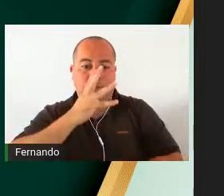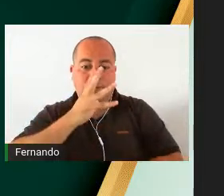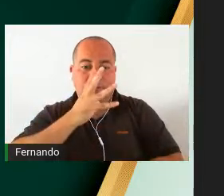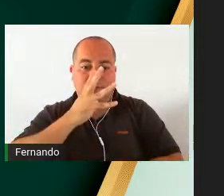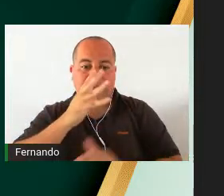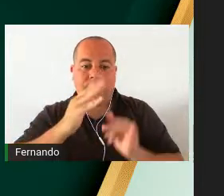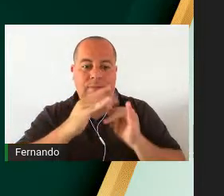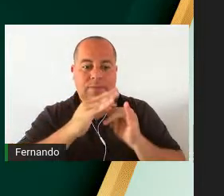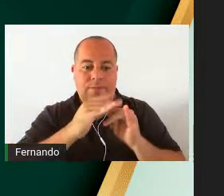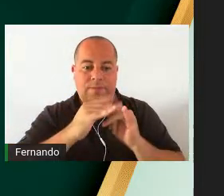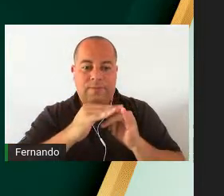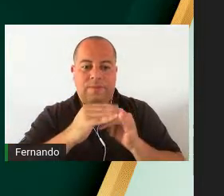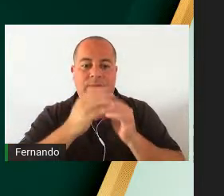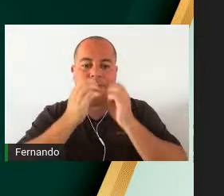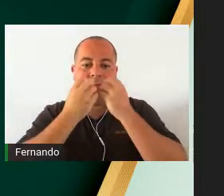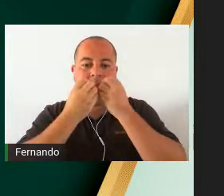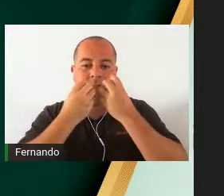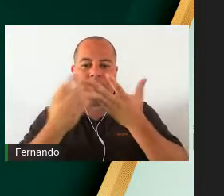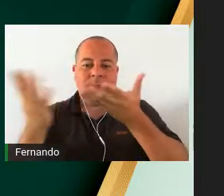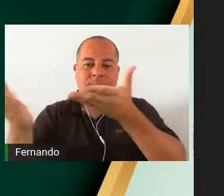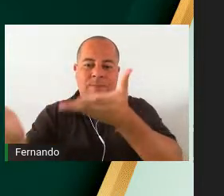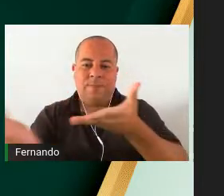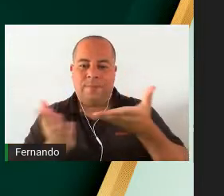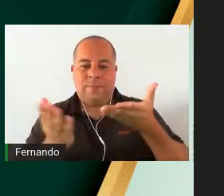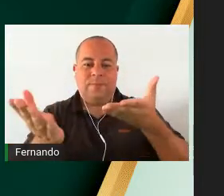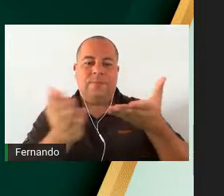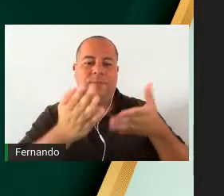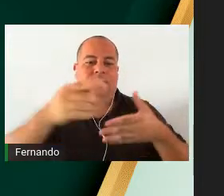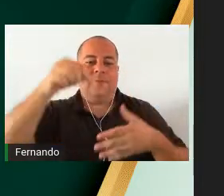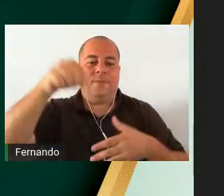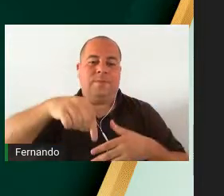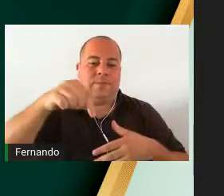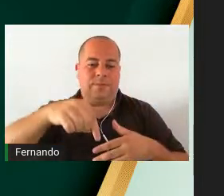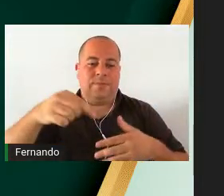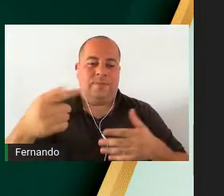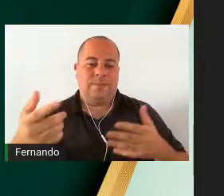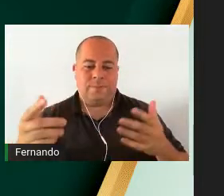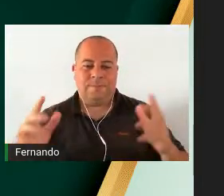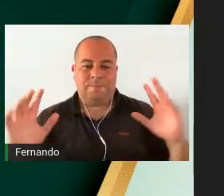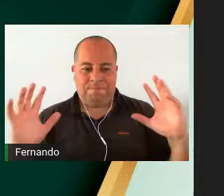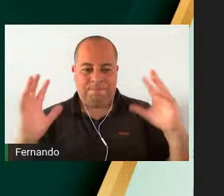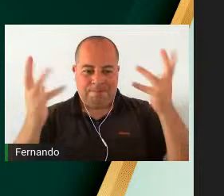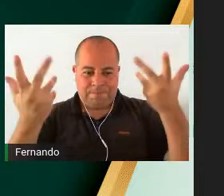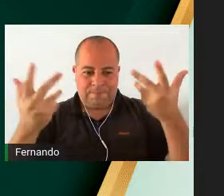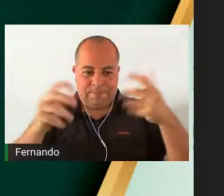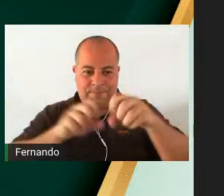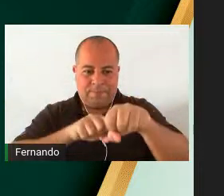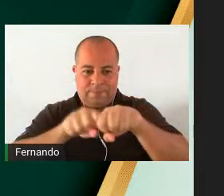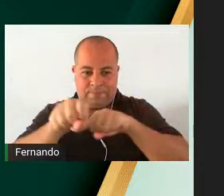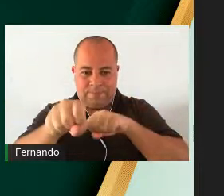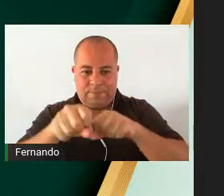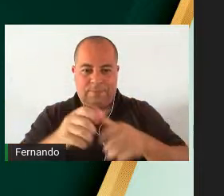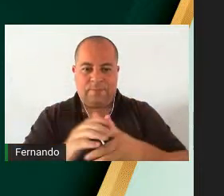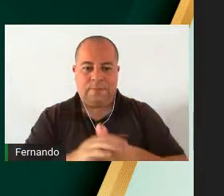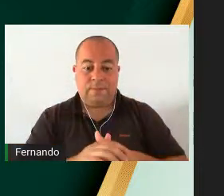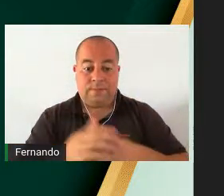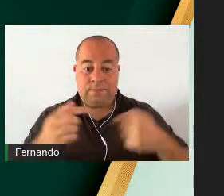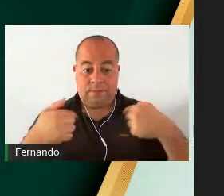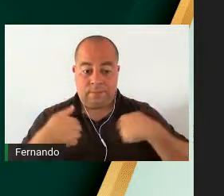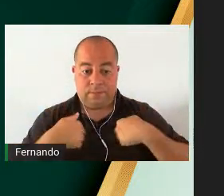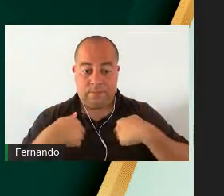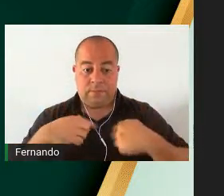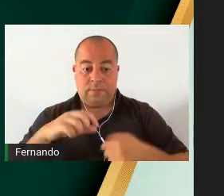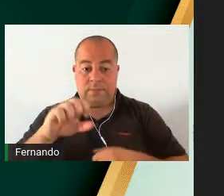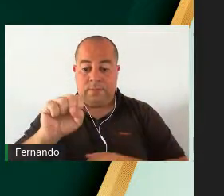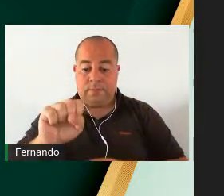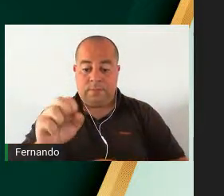YouTube. Sejam todos bem-vindos e bem-vindas a esta cerimônia de colação de grau. Eu, Shirley